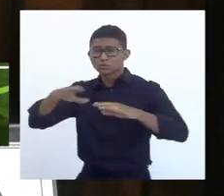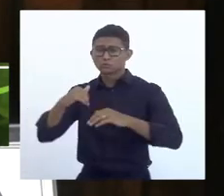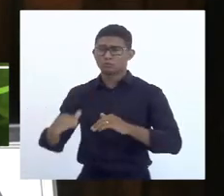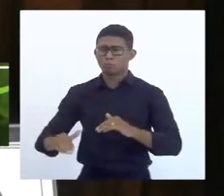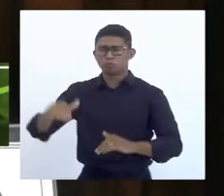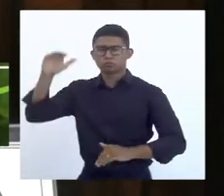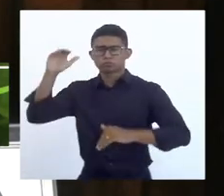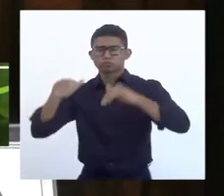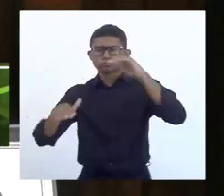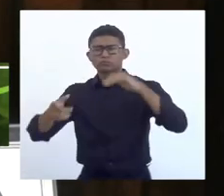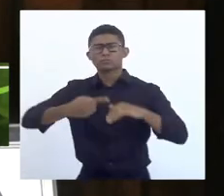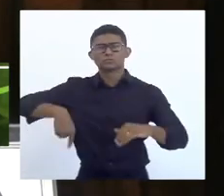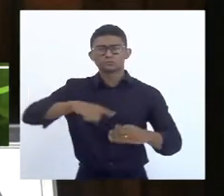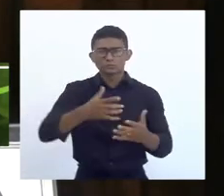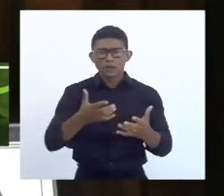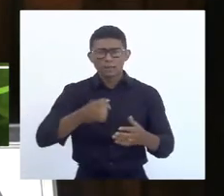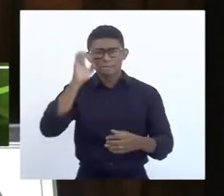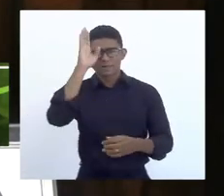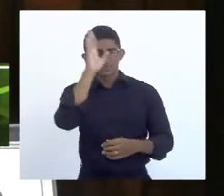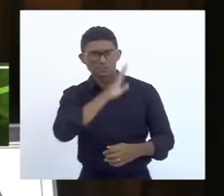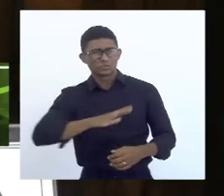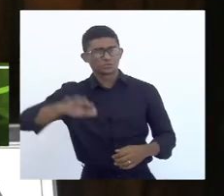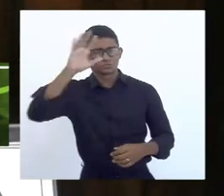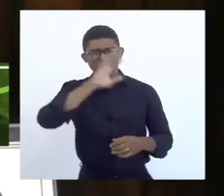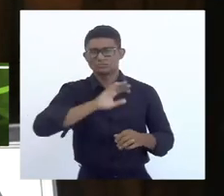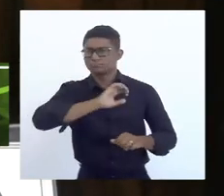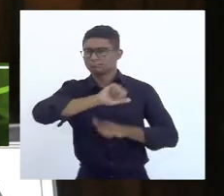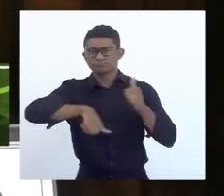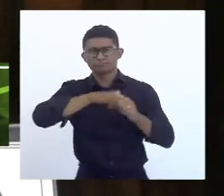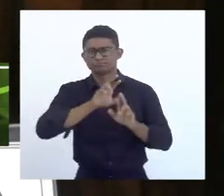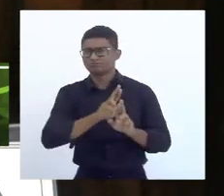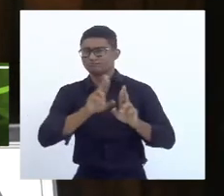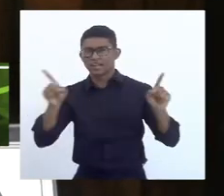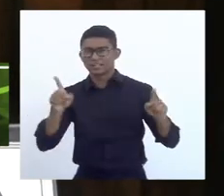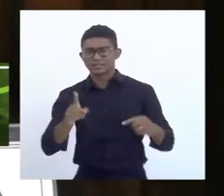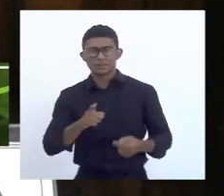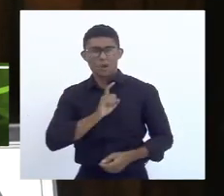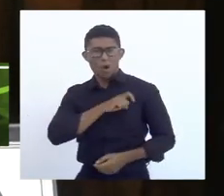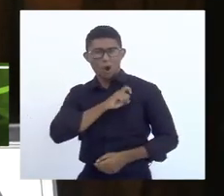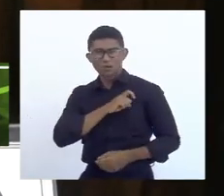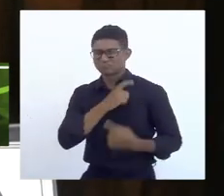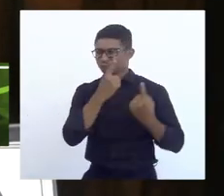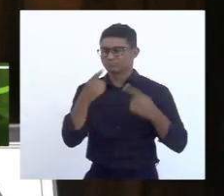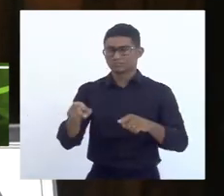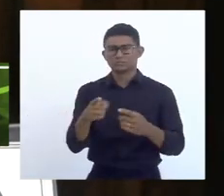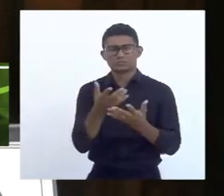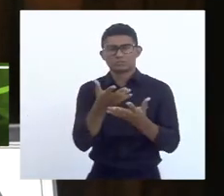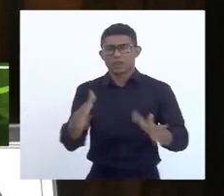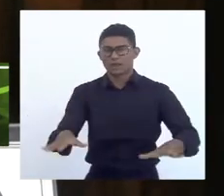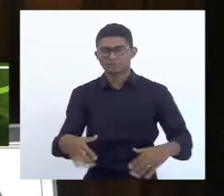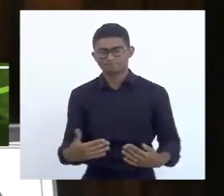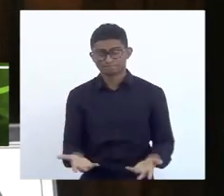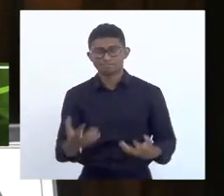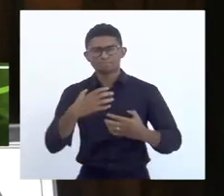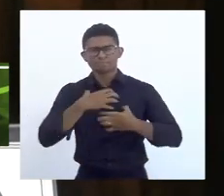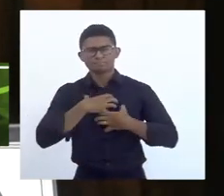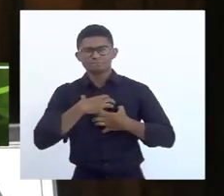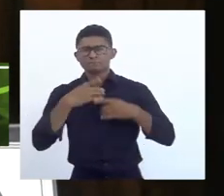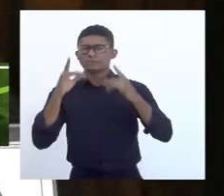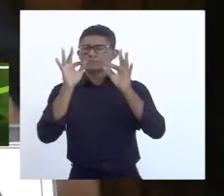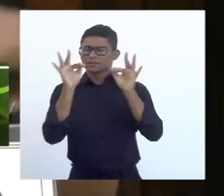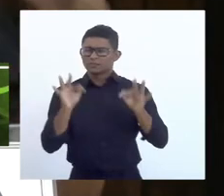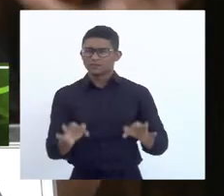nosso país deixe de ser essa máquina de ódio contra todas nós. Eu fico muito feliz, Rejane, que